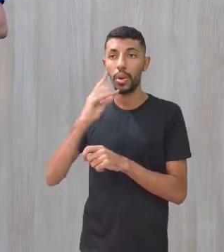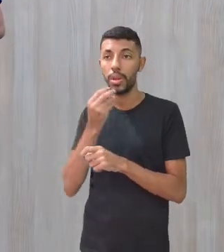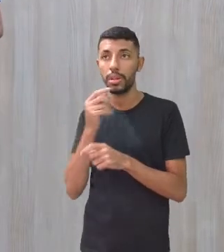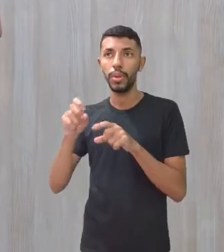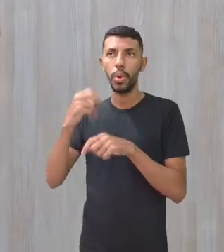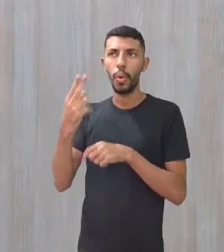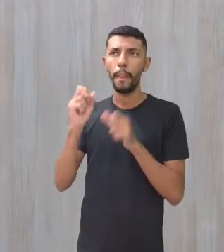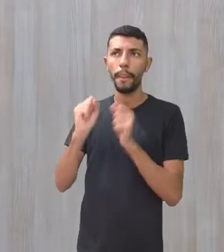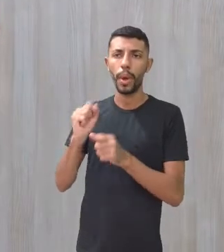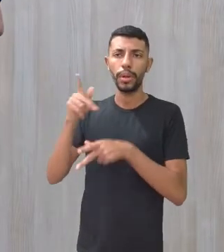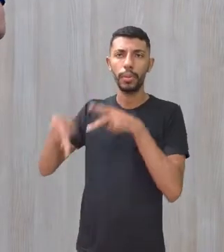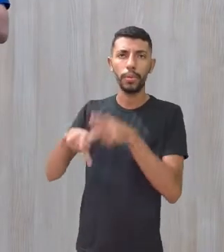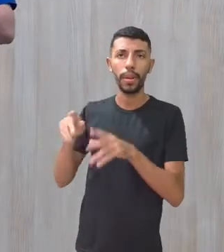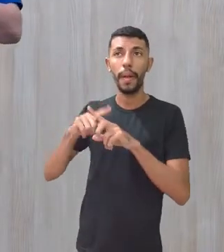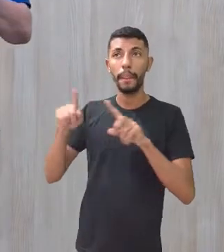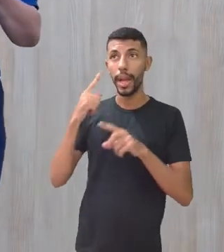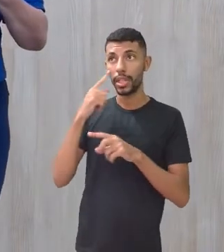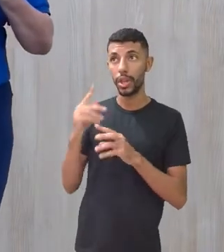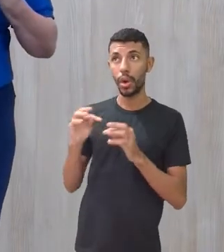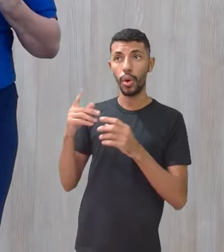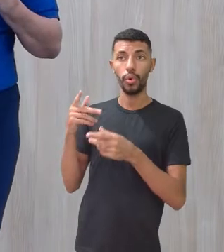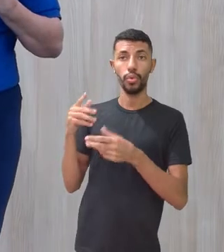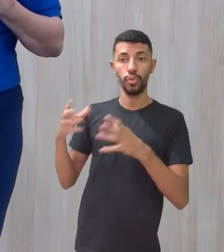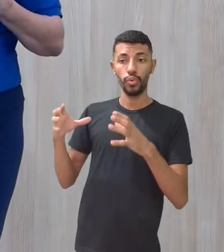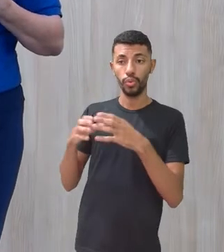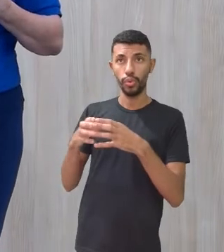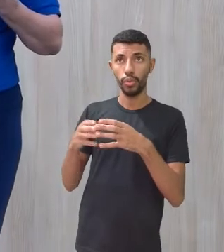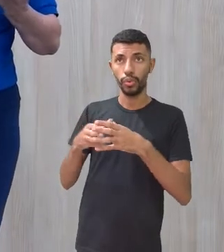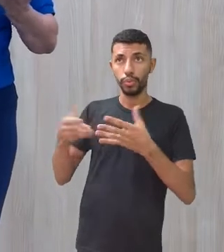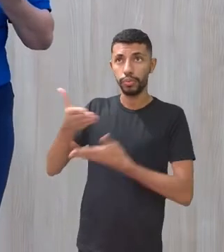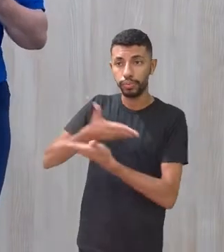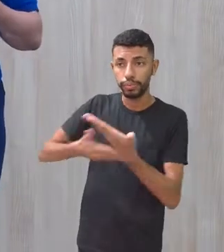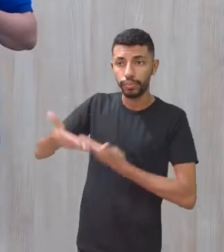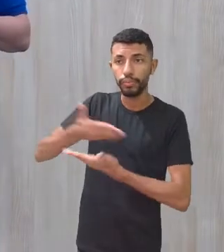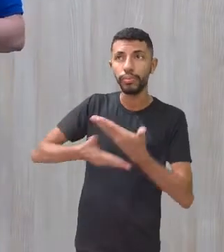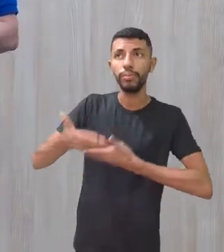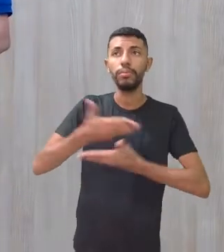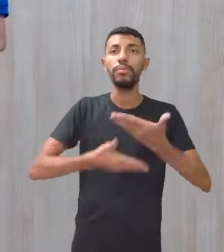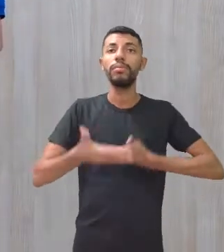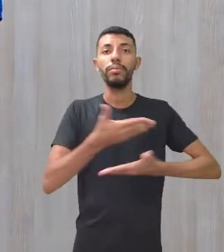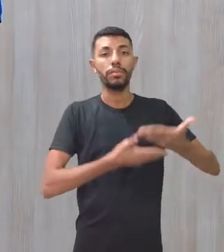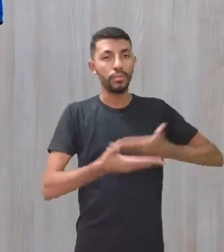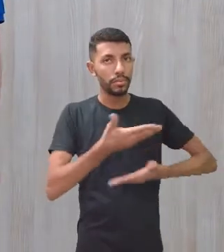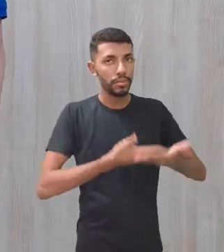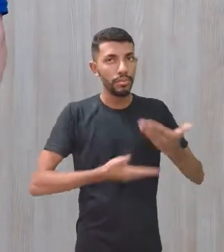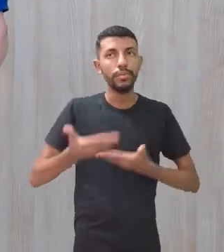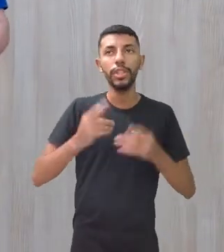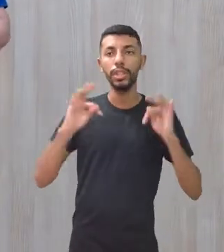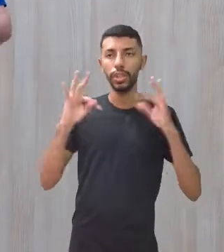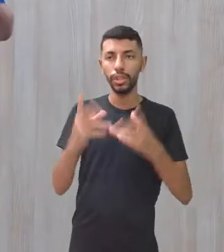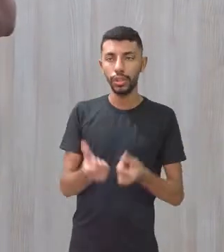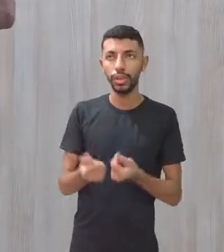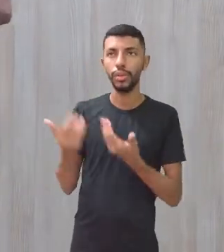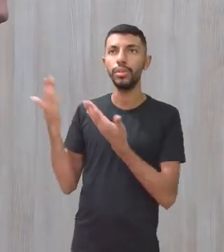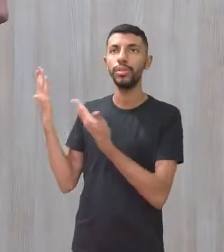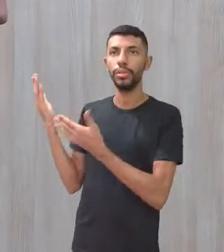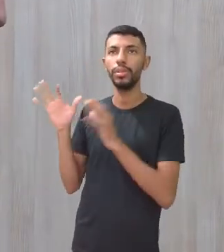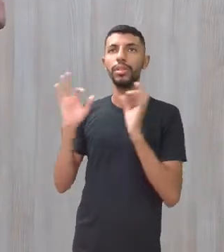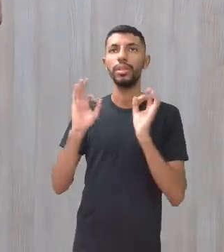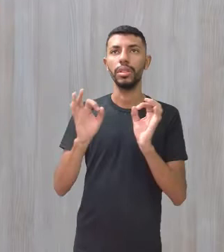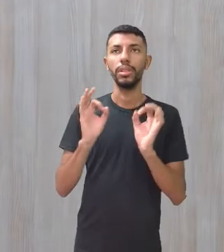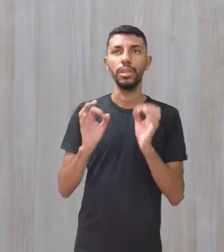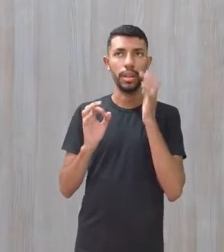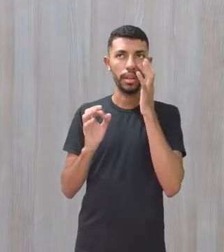cruzam. Tá? Então, a música religiosa também pode ser erudita e popular. Exato. E a música